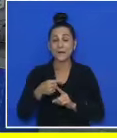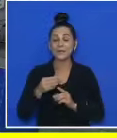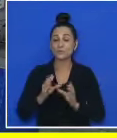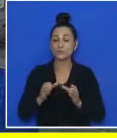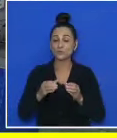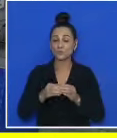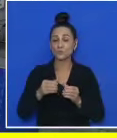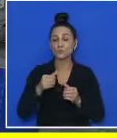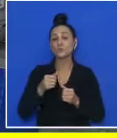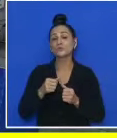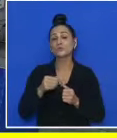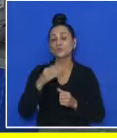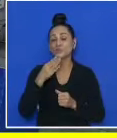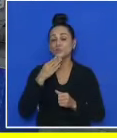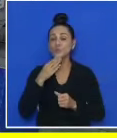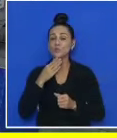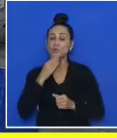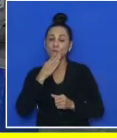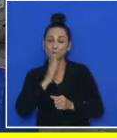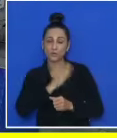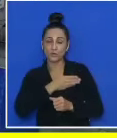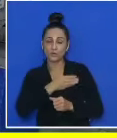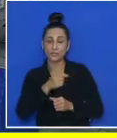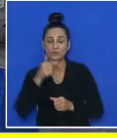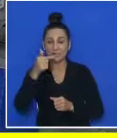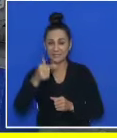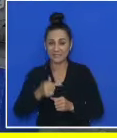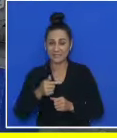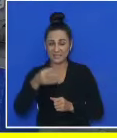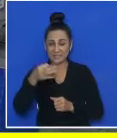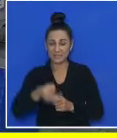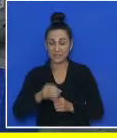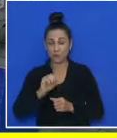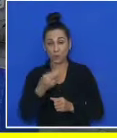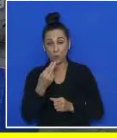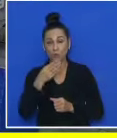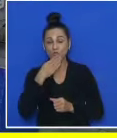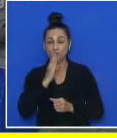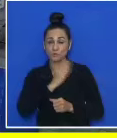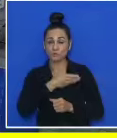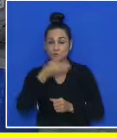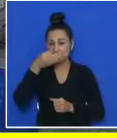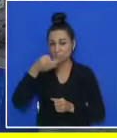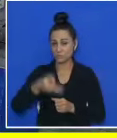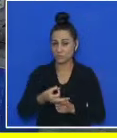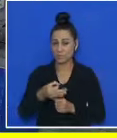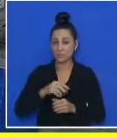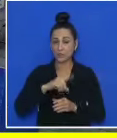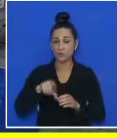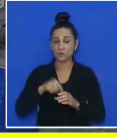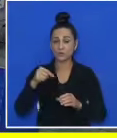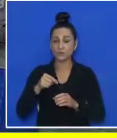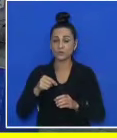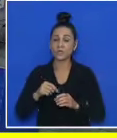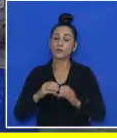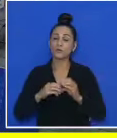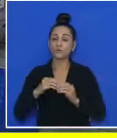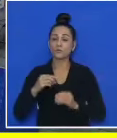quem acerta de 3 a 7 números ou quem acerta o time do coração. Hoje realizaremos o sorteio do